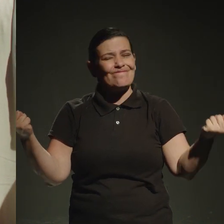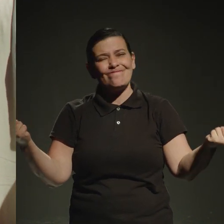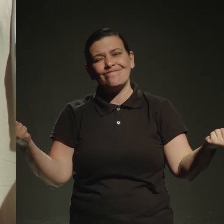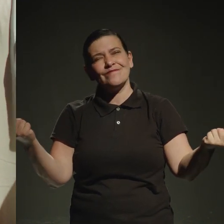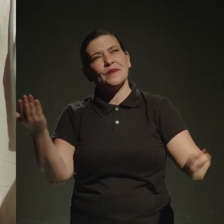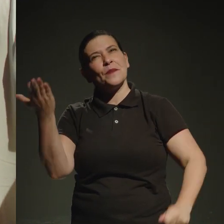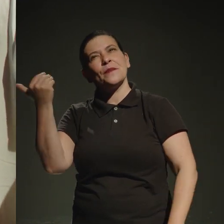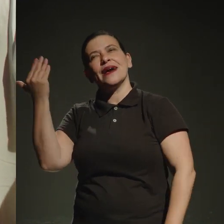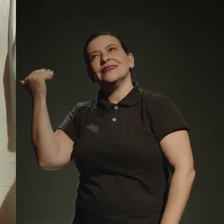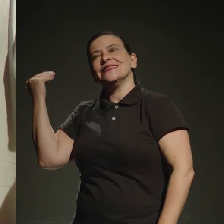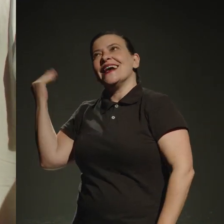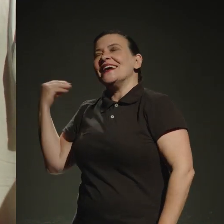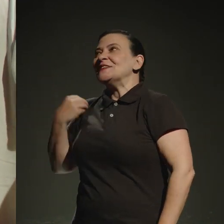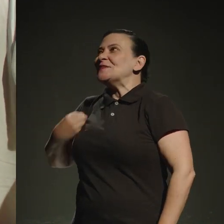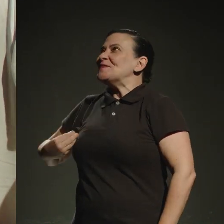e rosas.